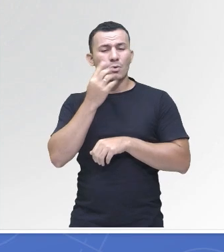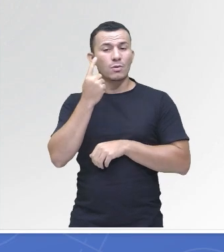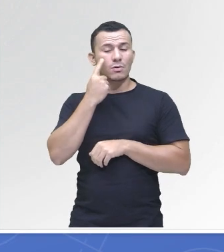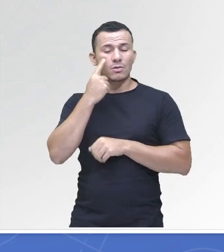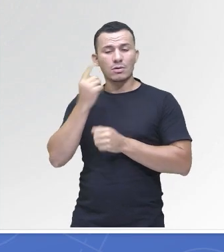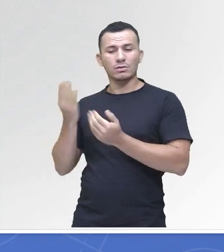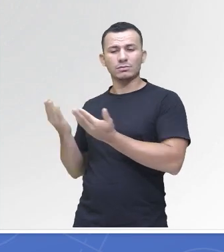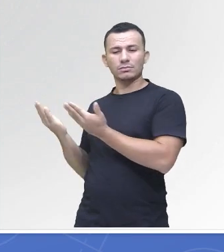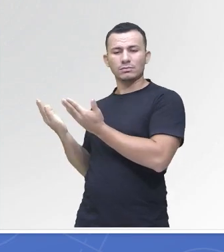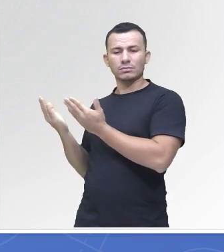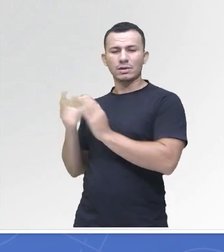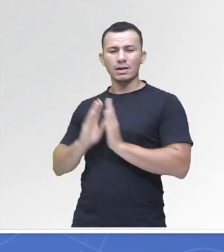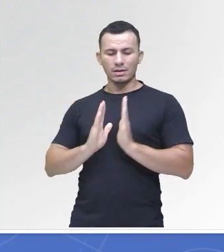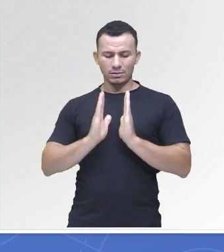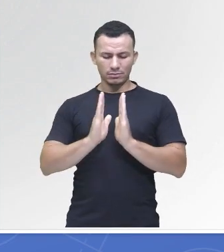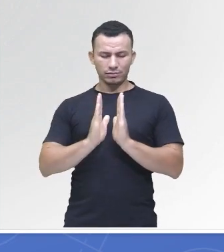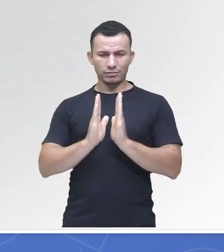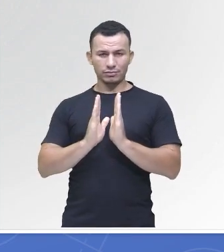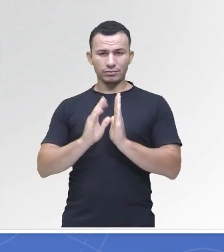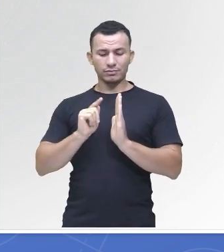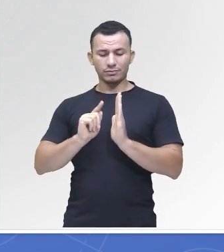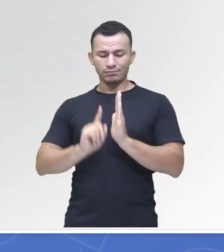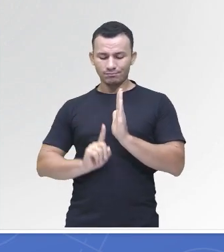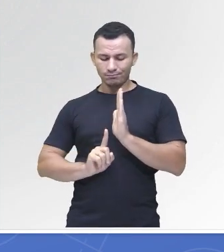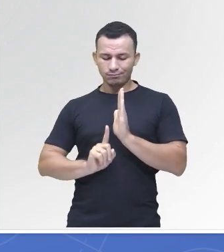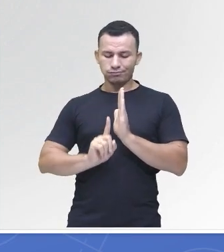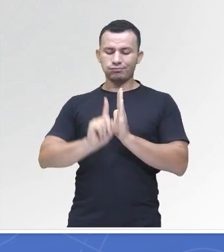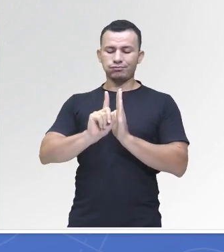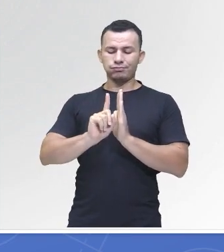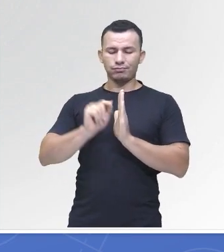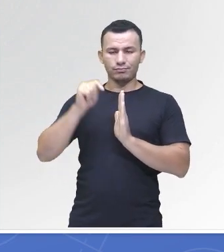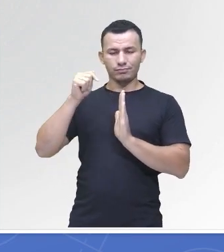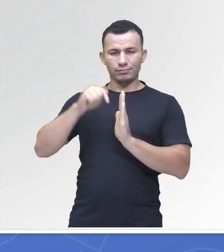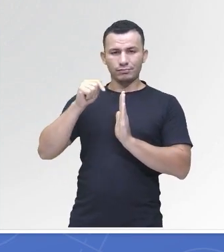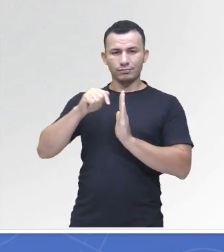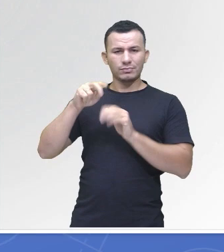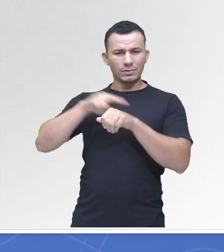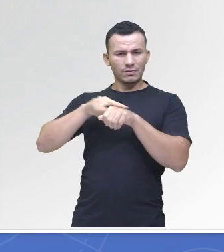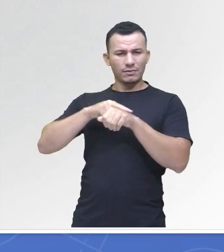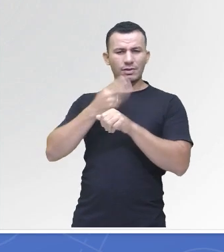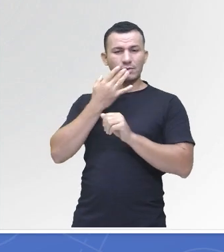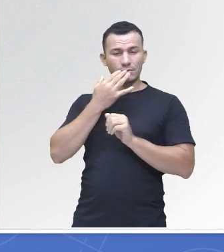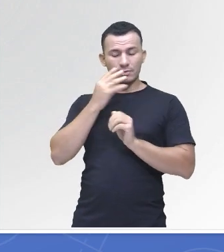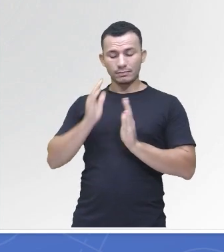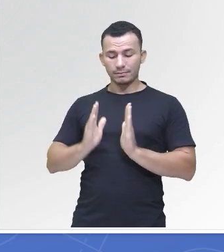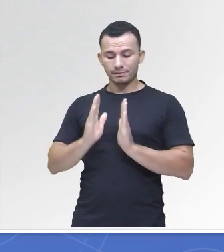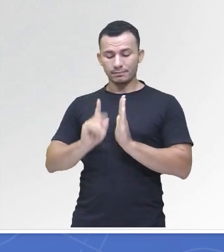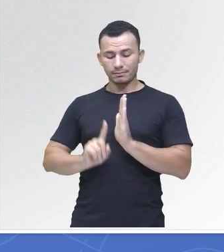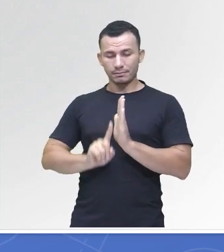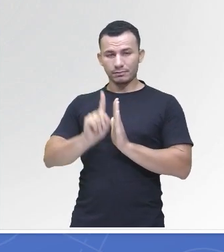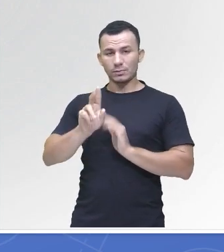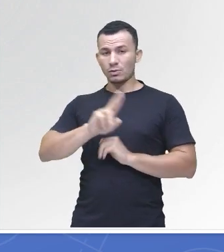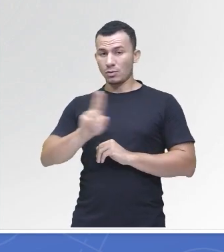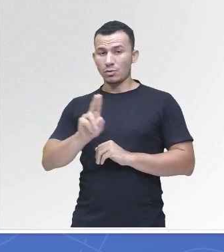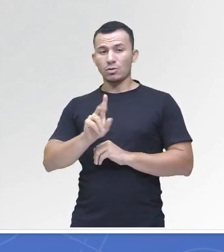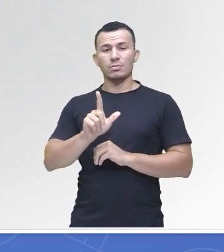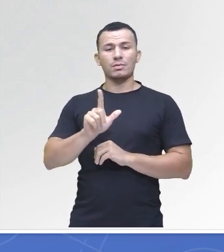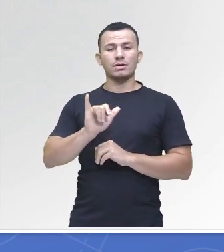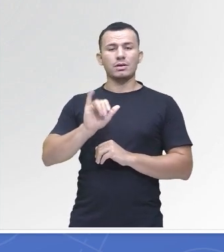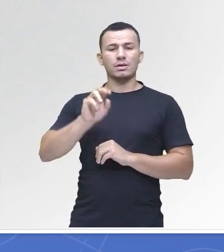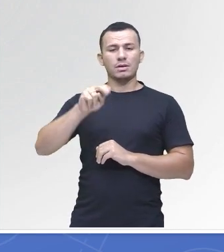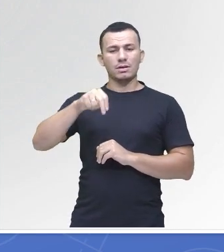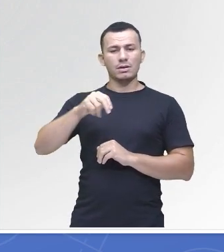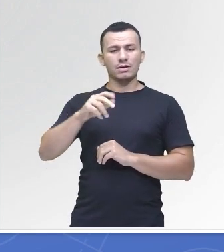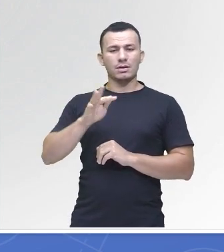é justamente esse capilar linfático, tá? Esse verde aqui, ó, é o capilar linfático,